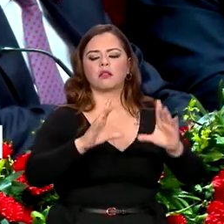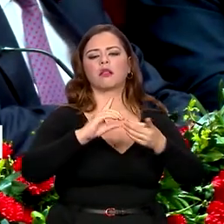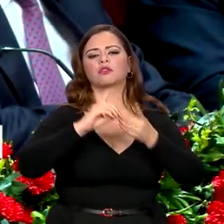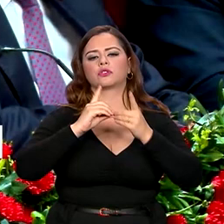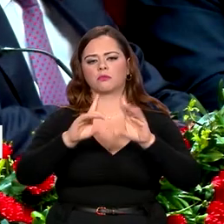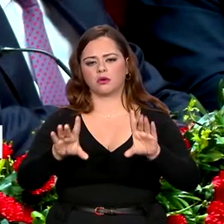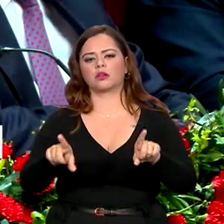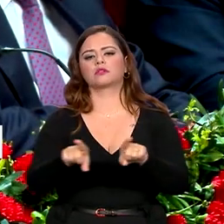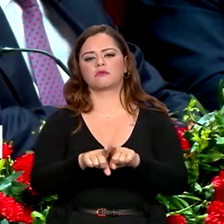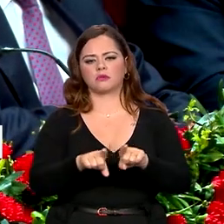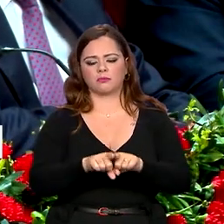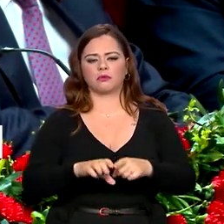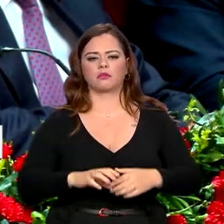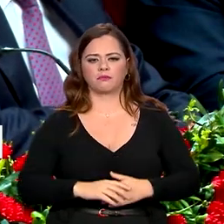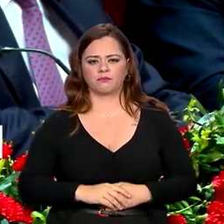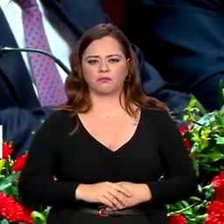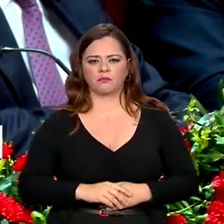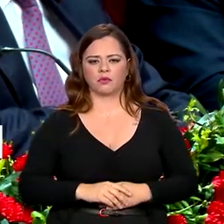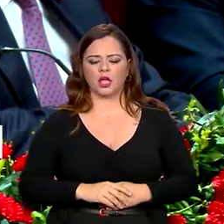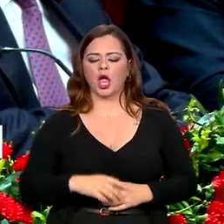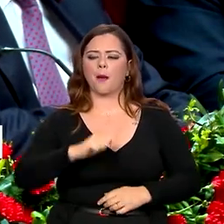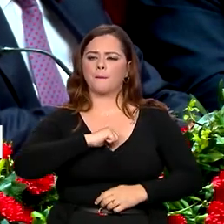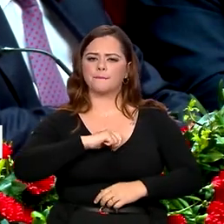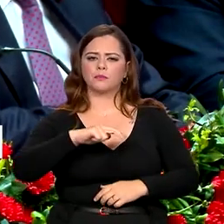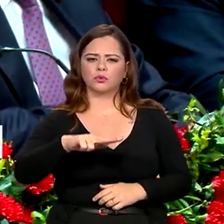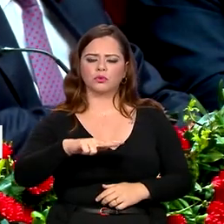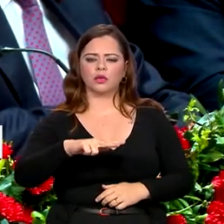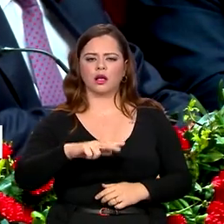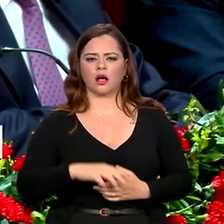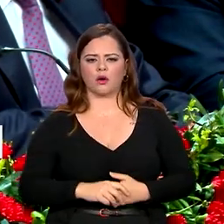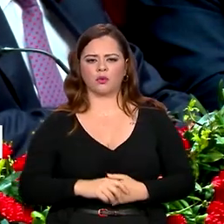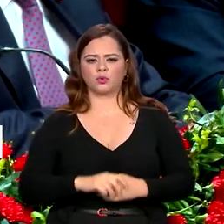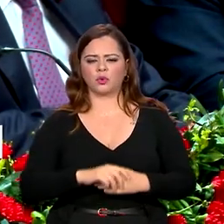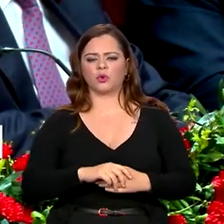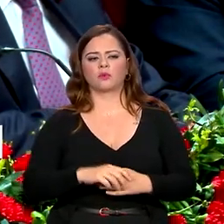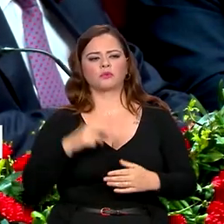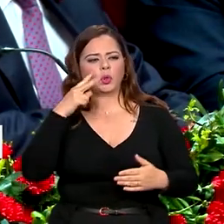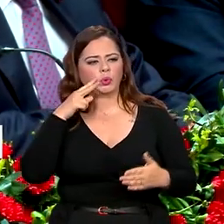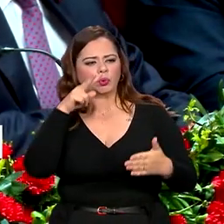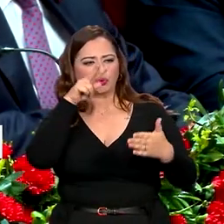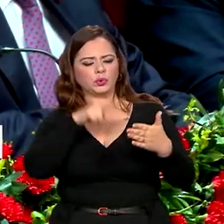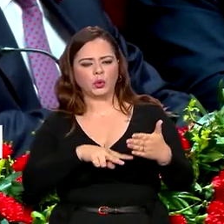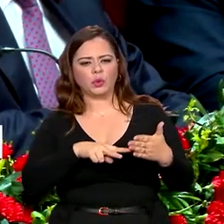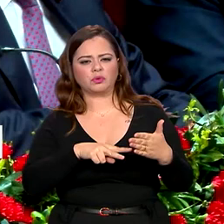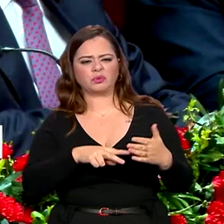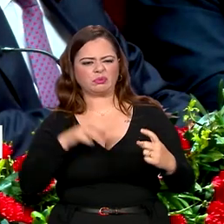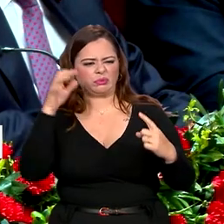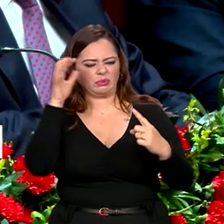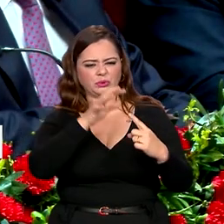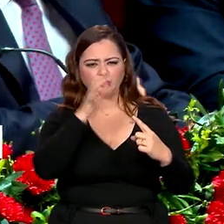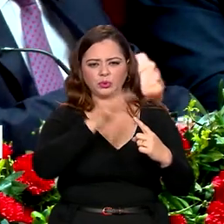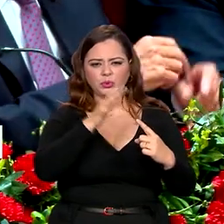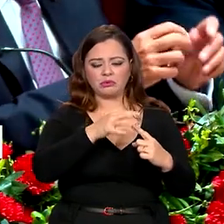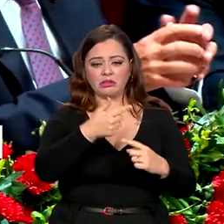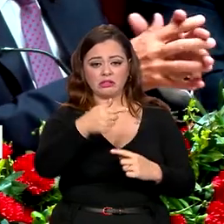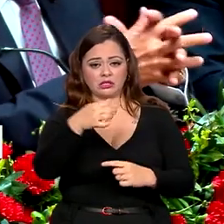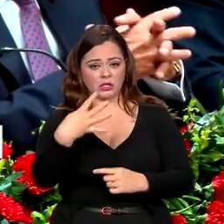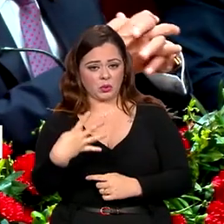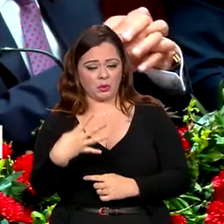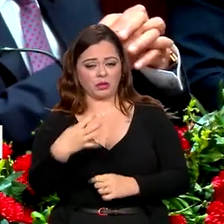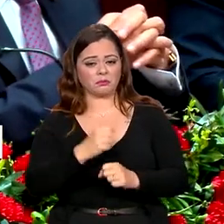democracia. Enquanto em Portugal desmontava-se o aparelho repressivo a partir de